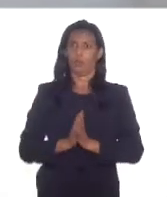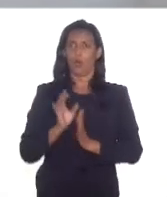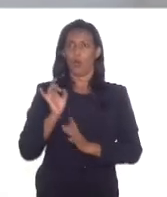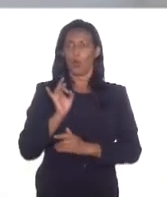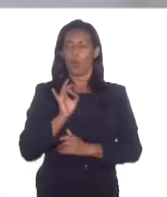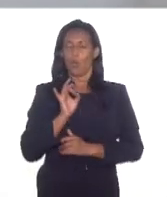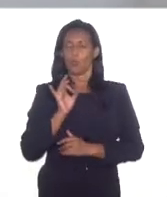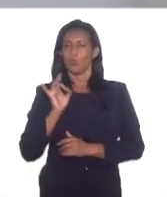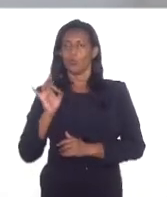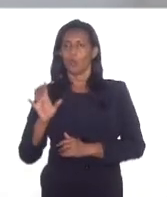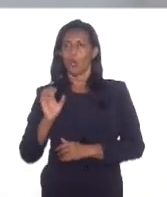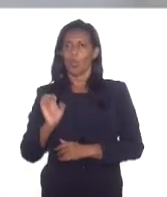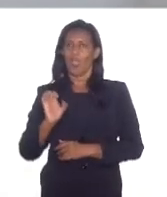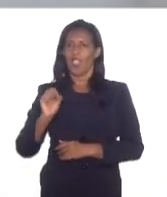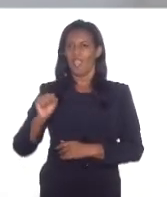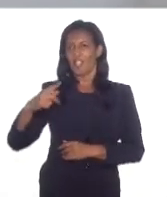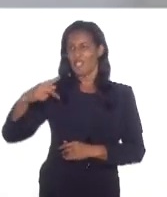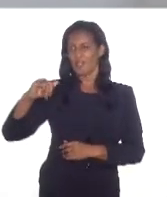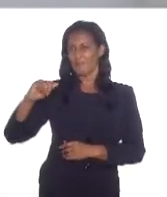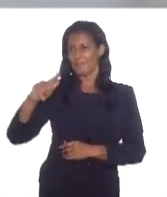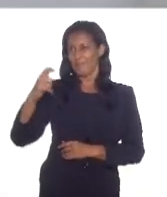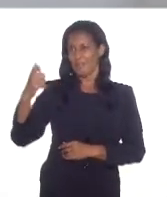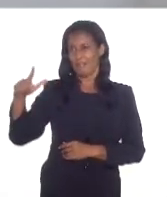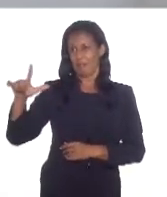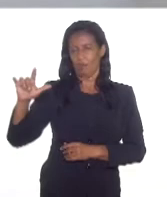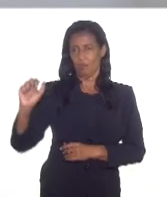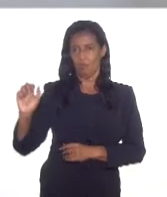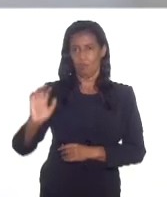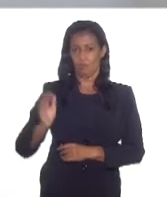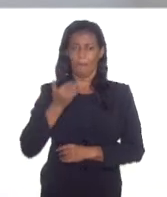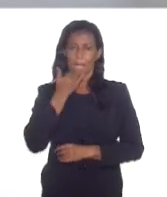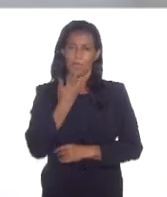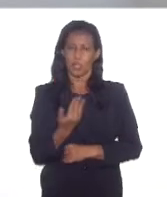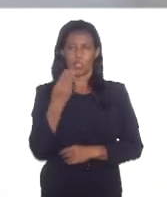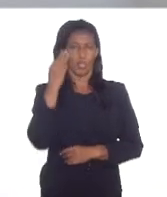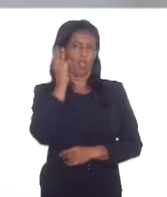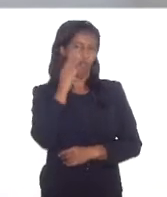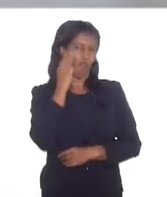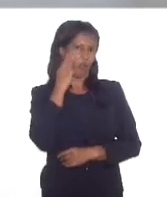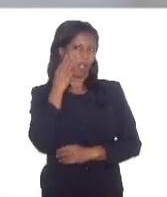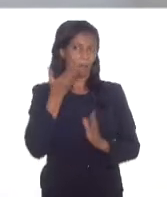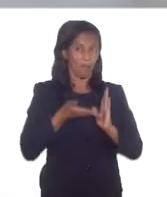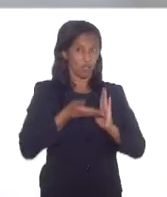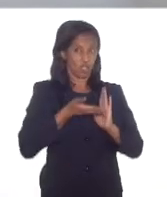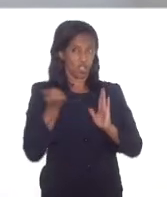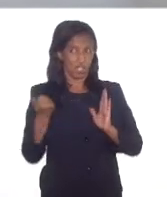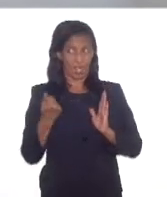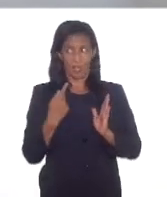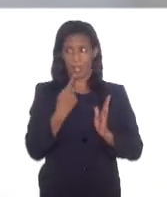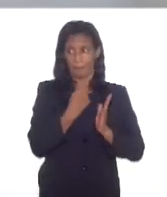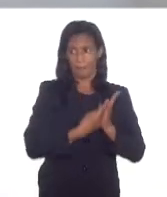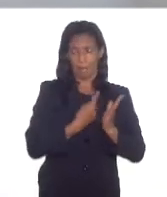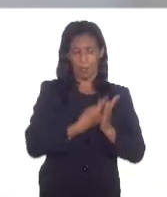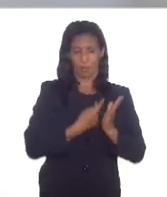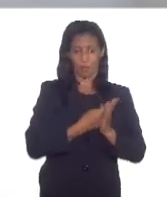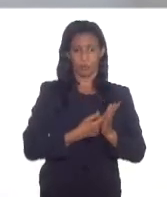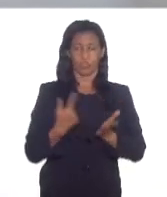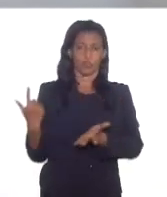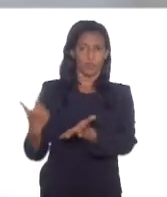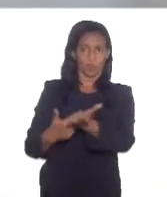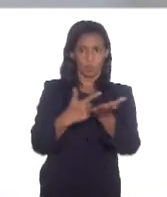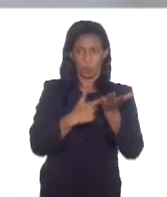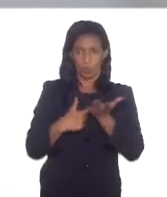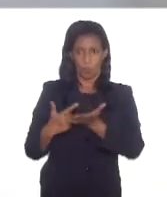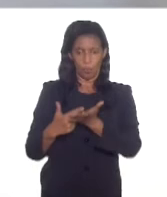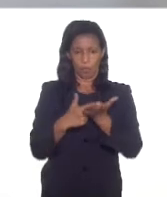espigão. Né? Então, eu acho que pediria ao Valdec se a gente pode tirar de pauta e a gente faz o compromisso de